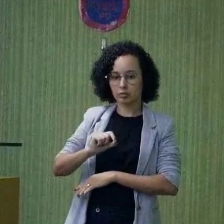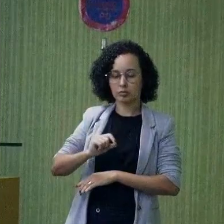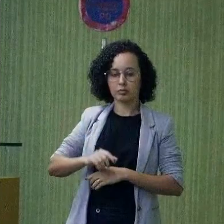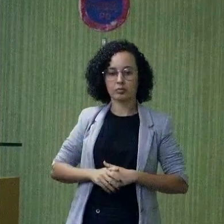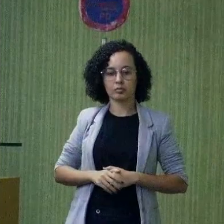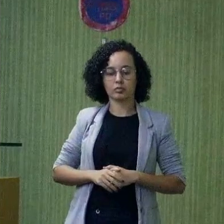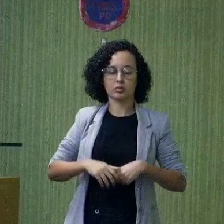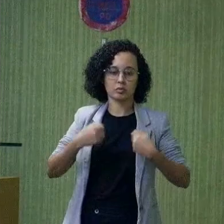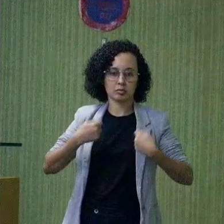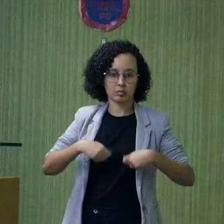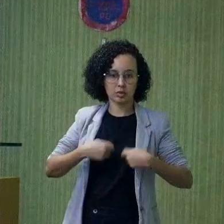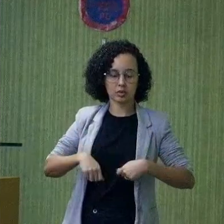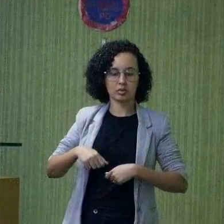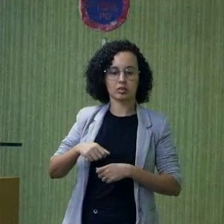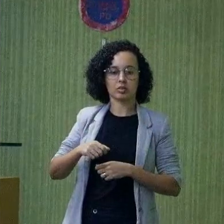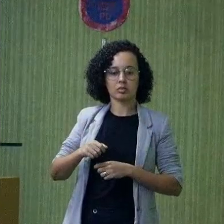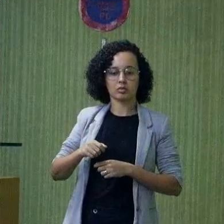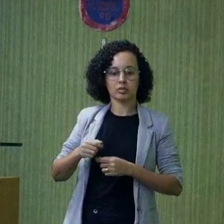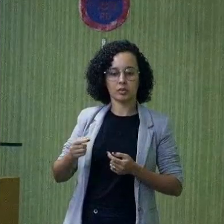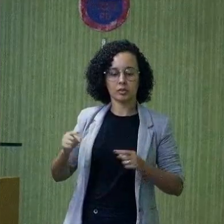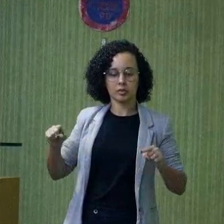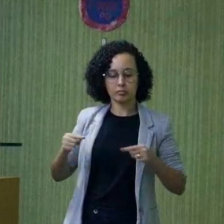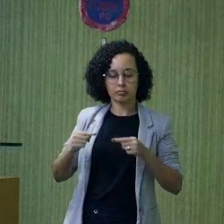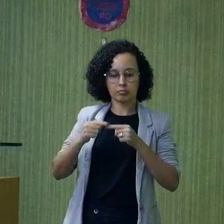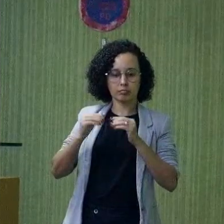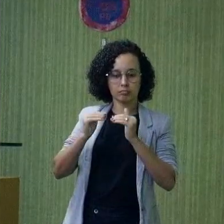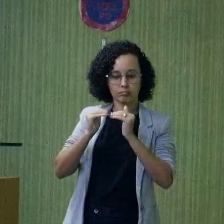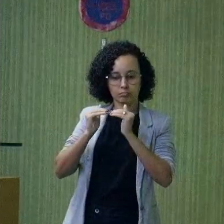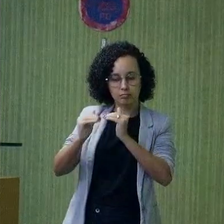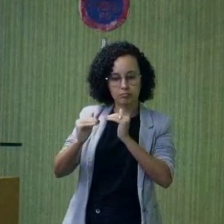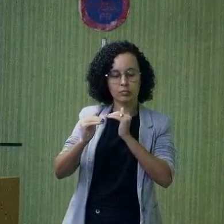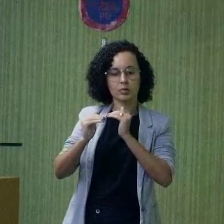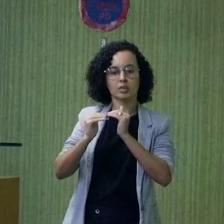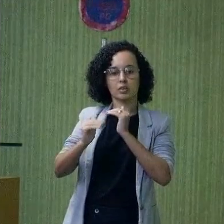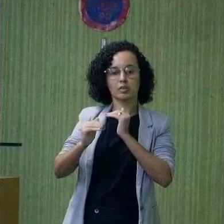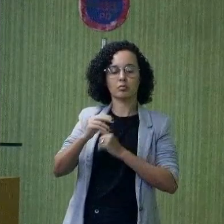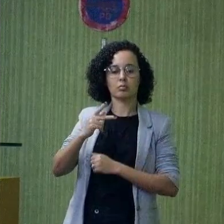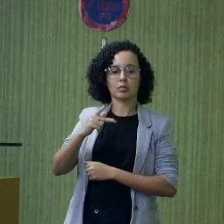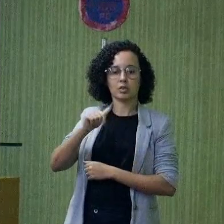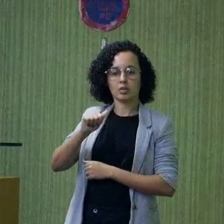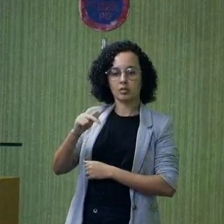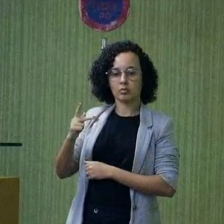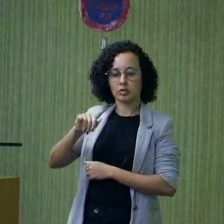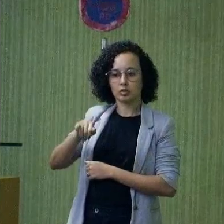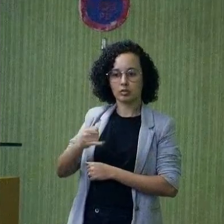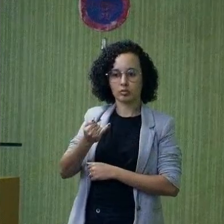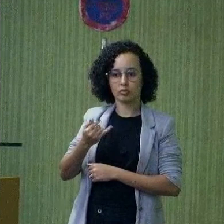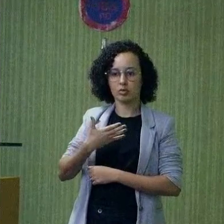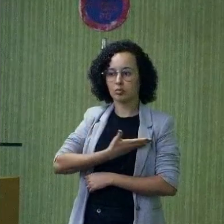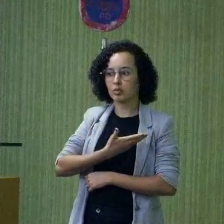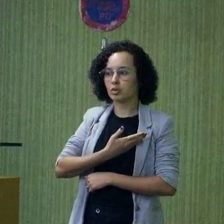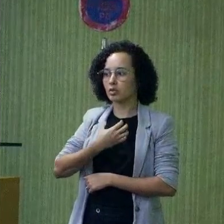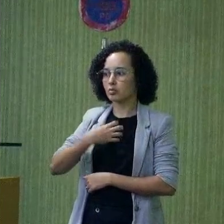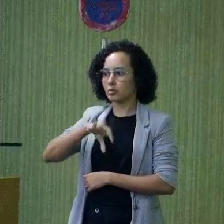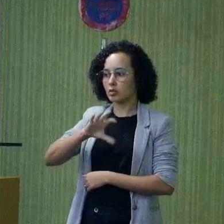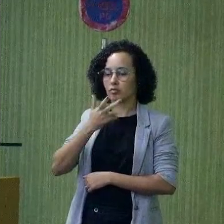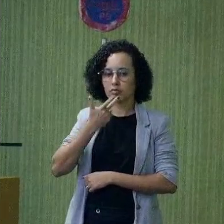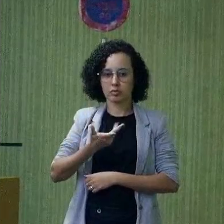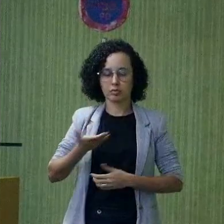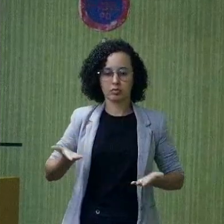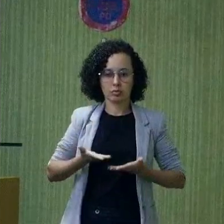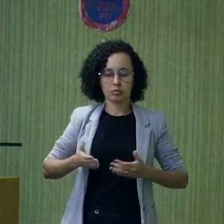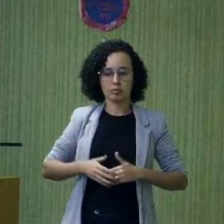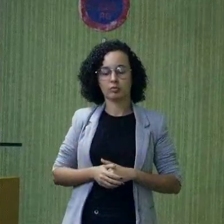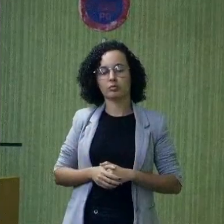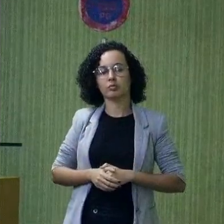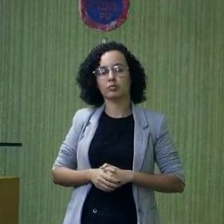alinhar o nosso PJ né o PJ que vem da Bahia né Tem uma colega da Bahia que falou agora a pouco né mas que a gente